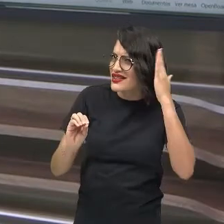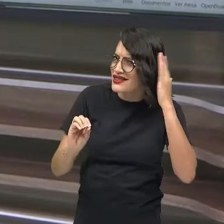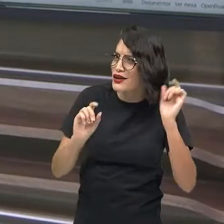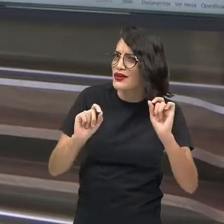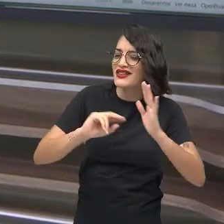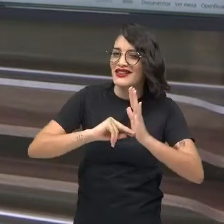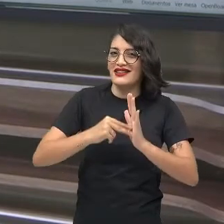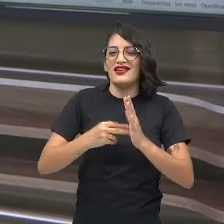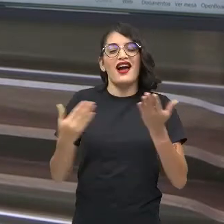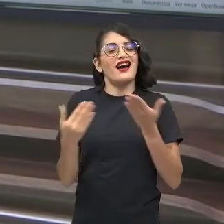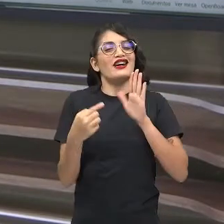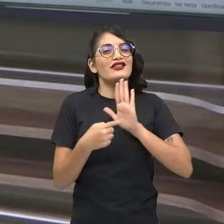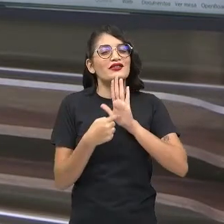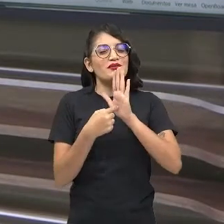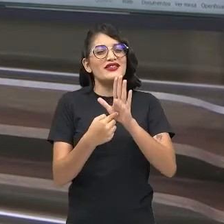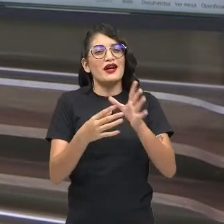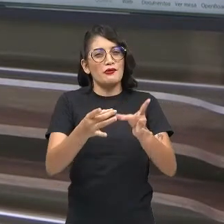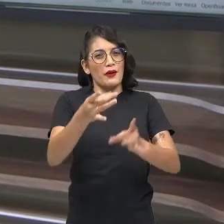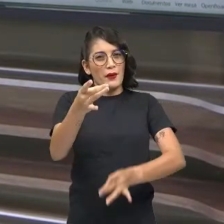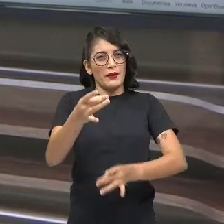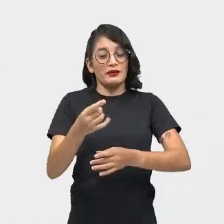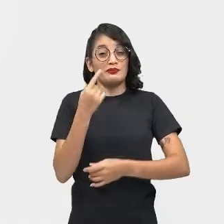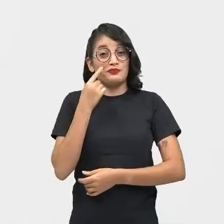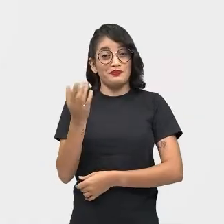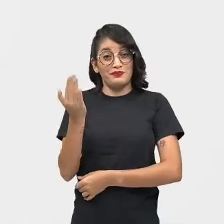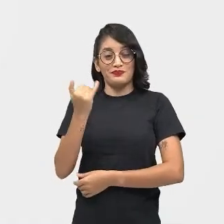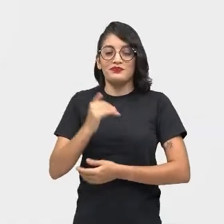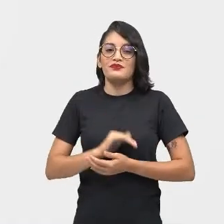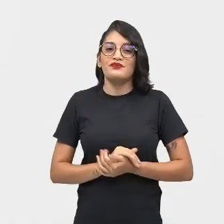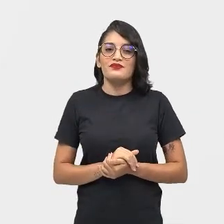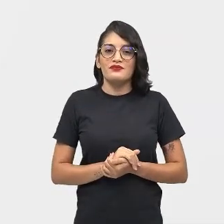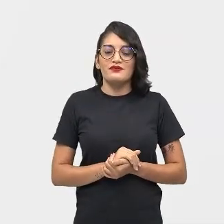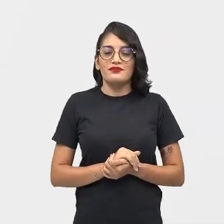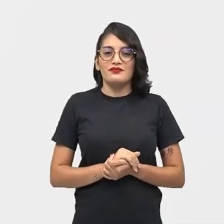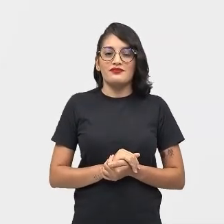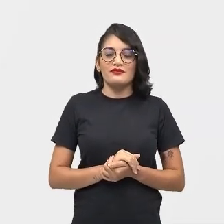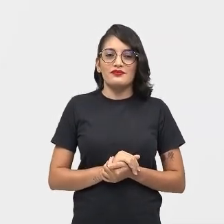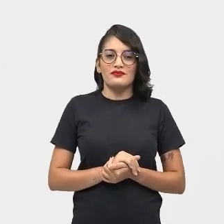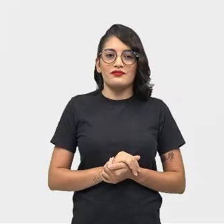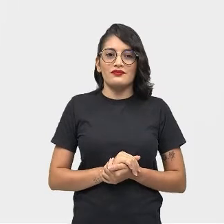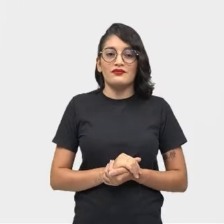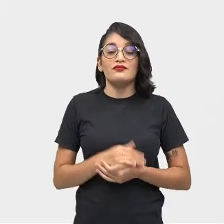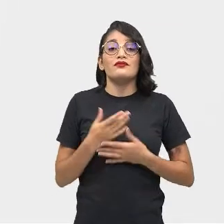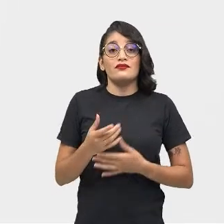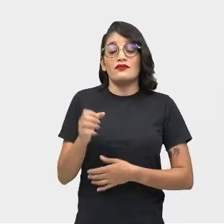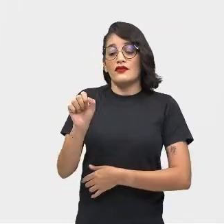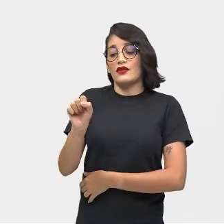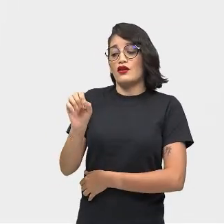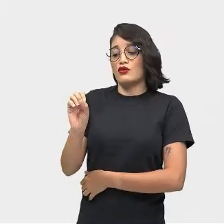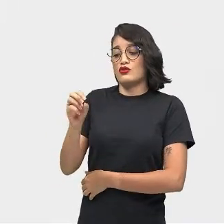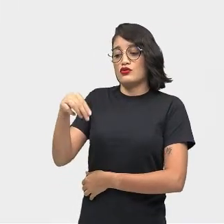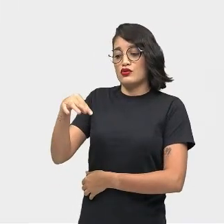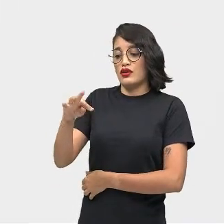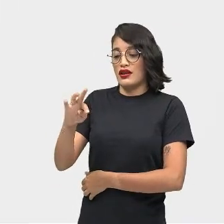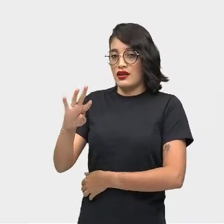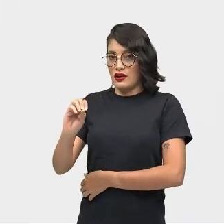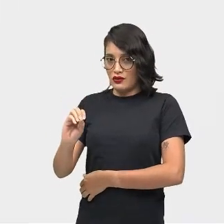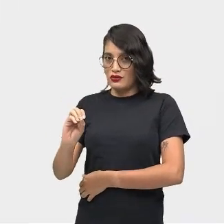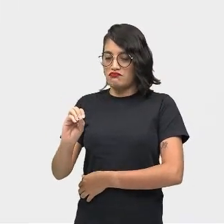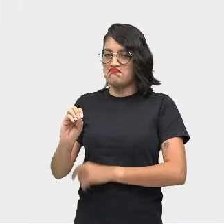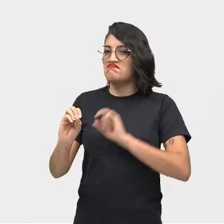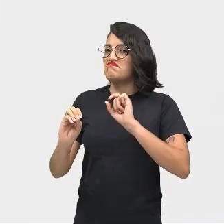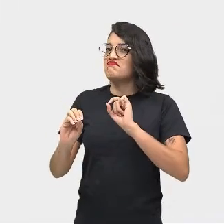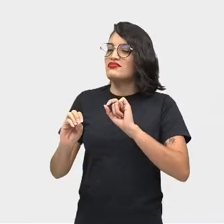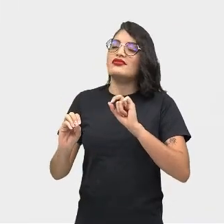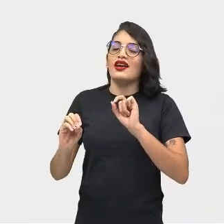vamos apresentá-lo um pouco mais ainda. Vamos lá. Olha o que temos aí então, o soneto, muito, muito, muito